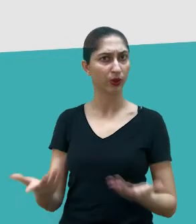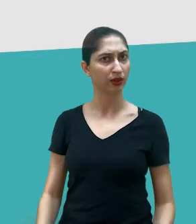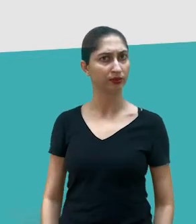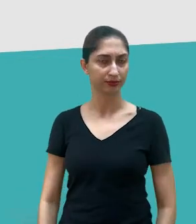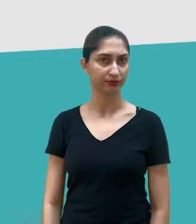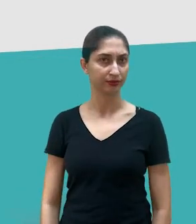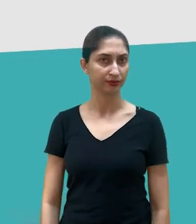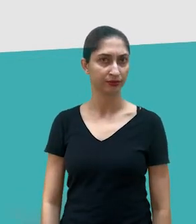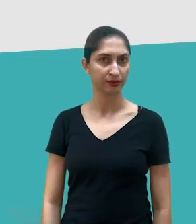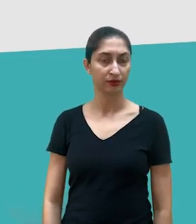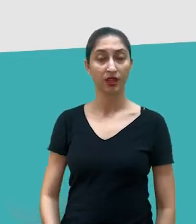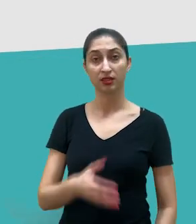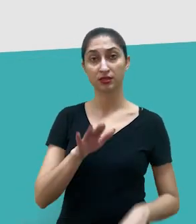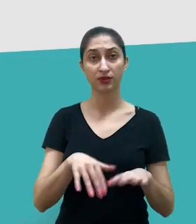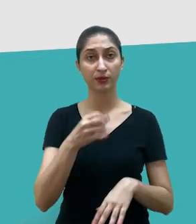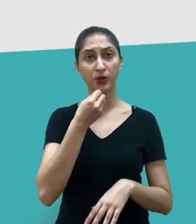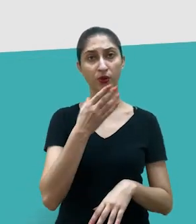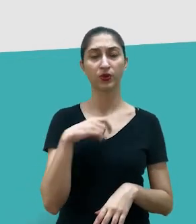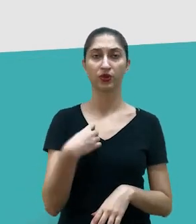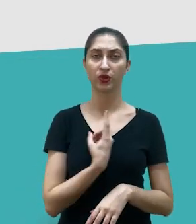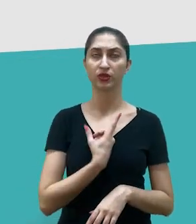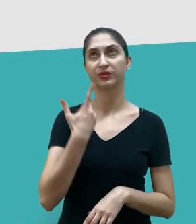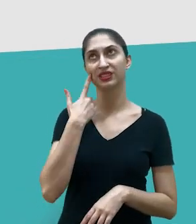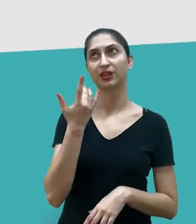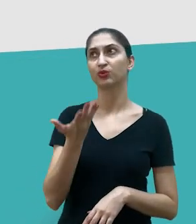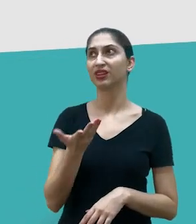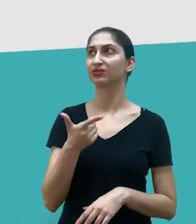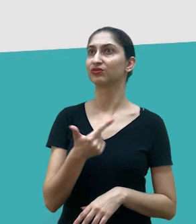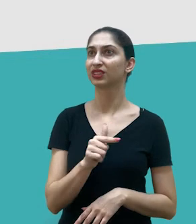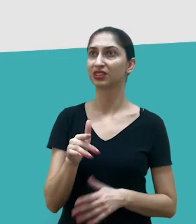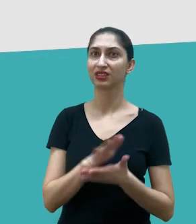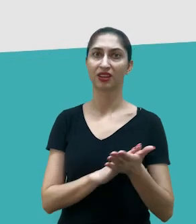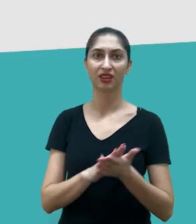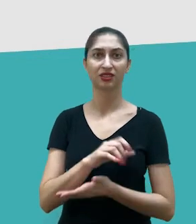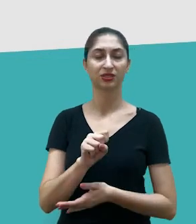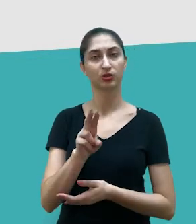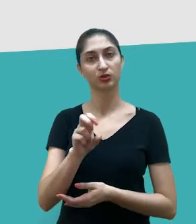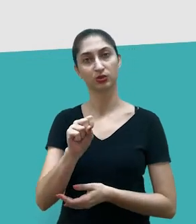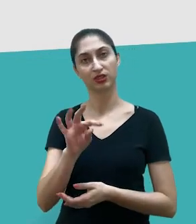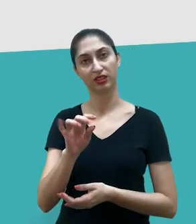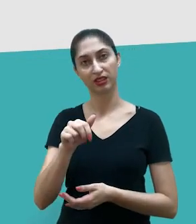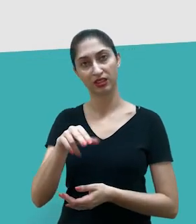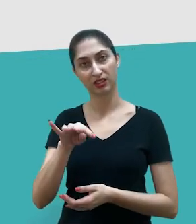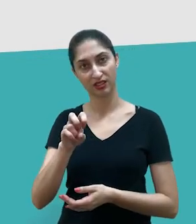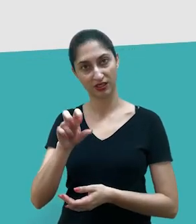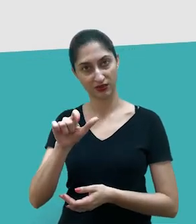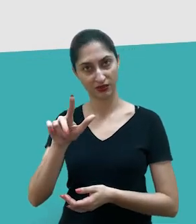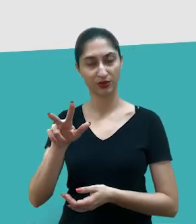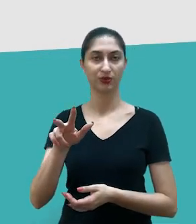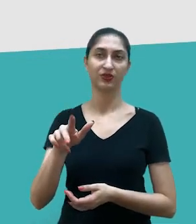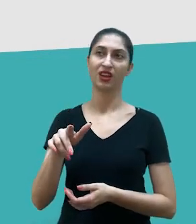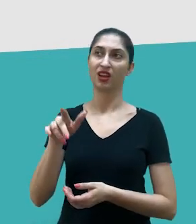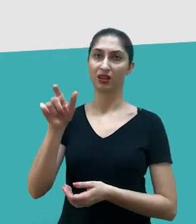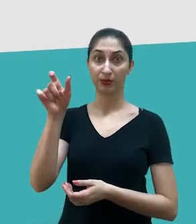aí, às vezes, é muito bom a gente lamentar, né? Nossa, mas não tem nada sustentável. E aí o lojista vai ficar de olho, né?